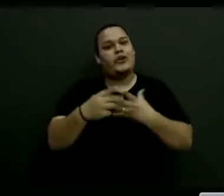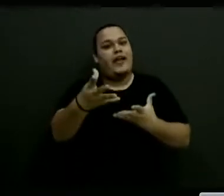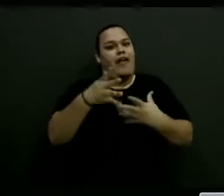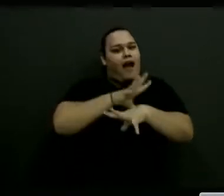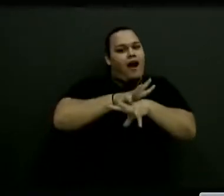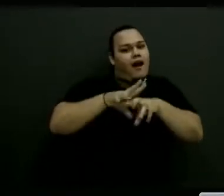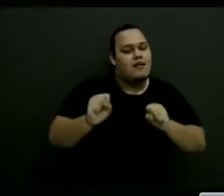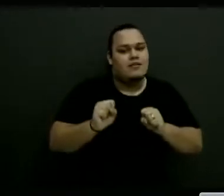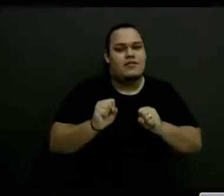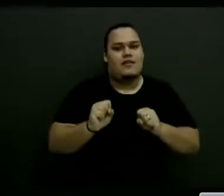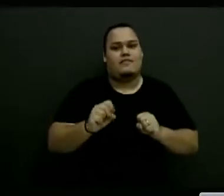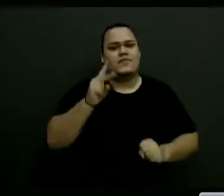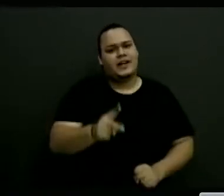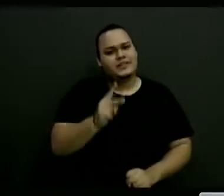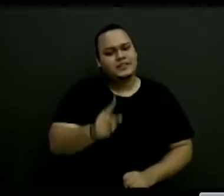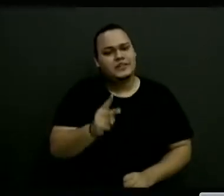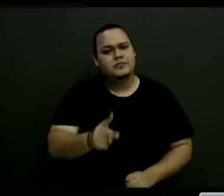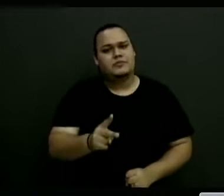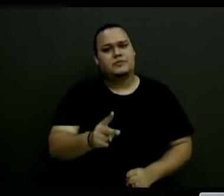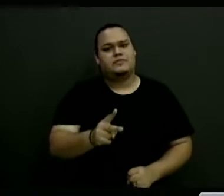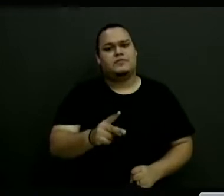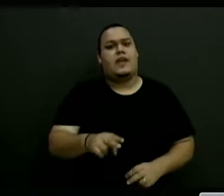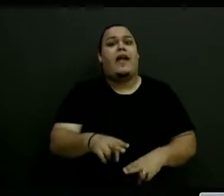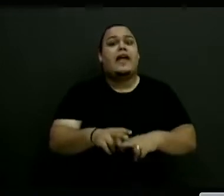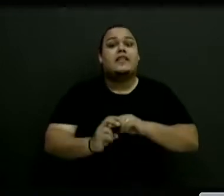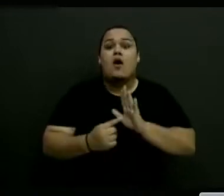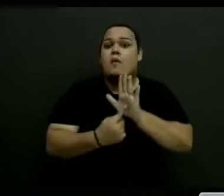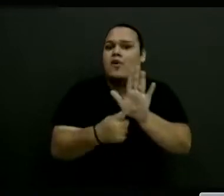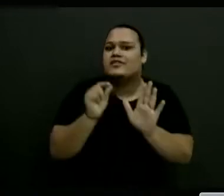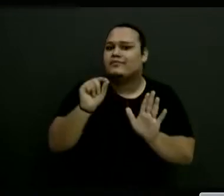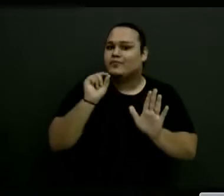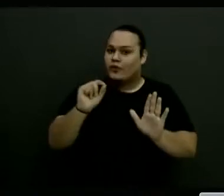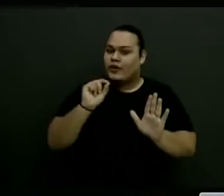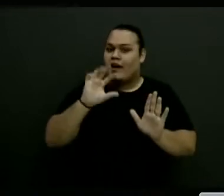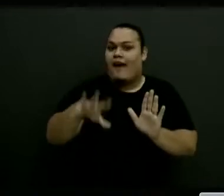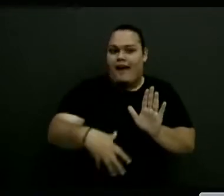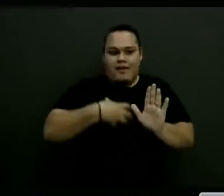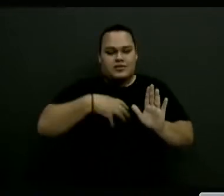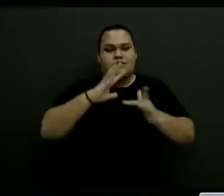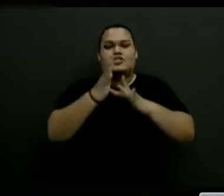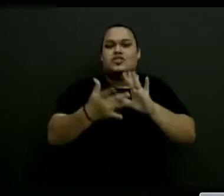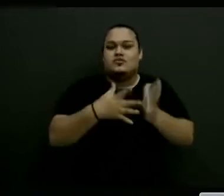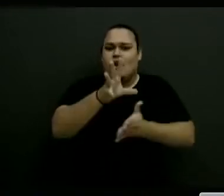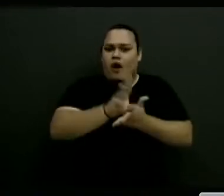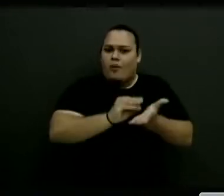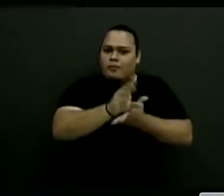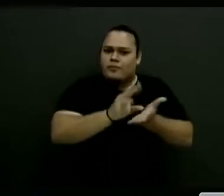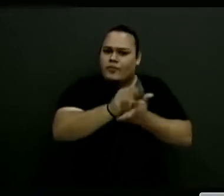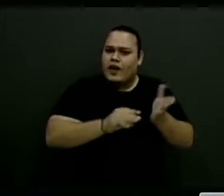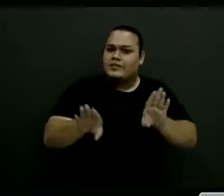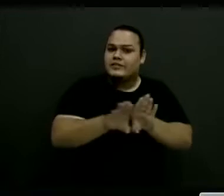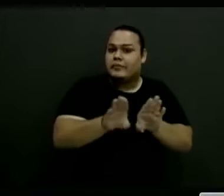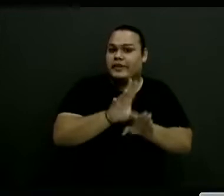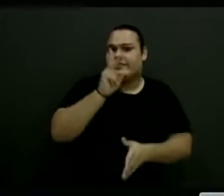com frequência. Isso mostra que continuamente Jesus se retirava